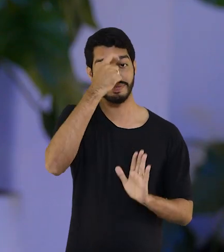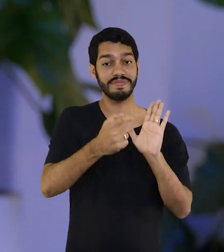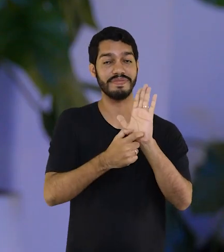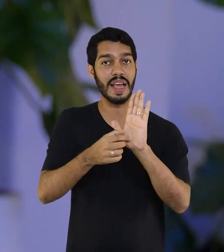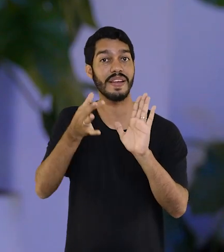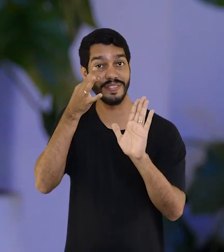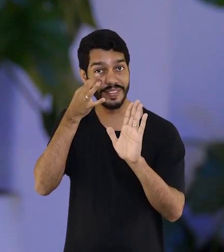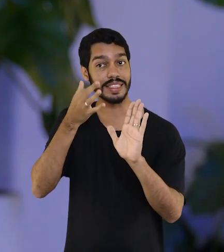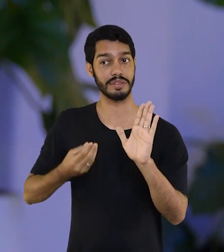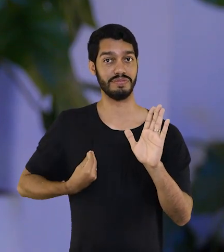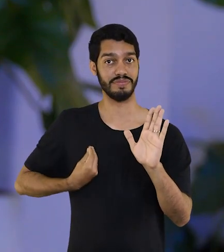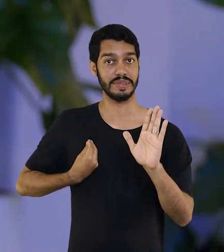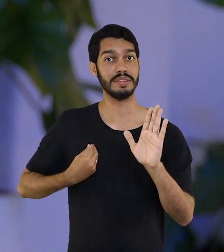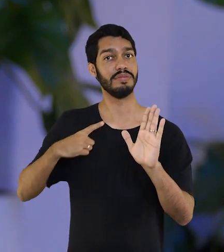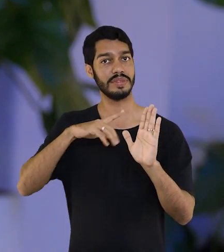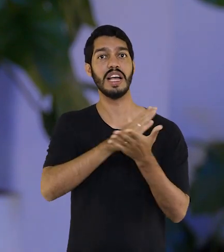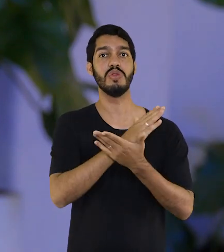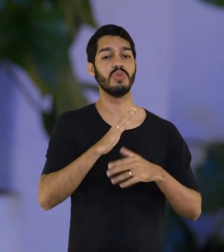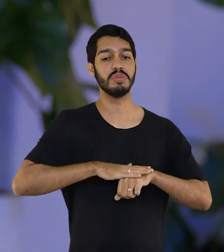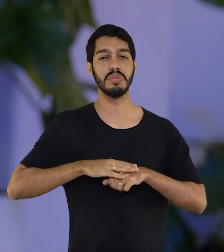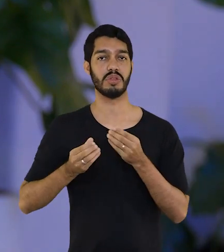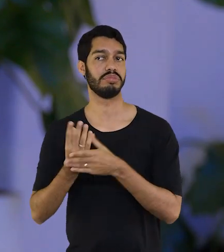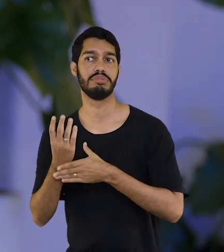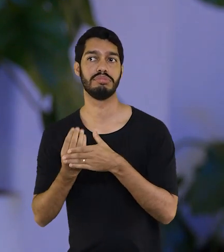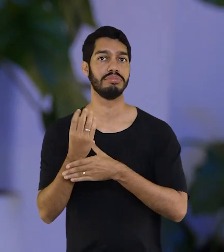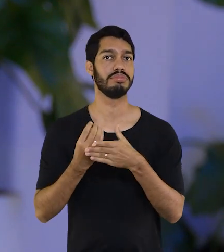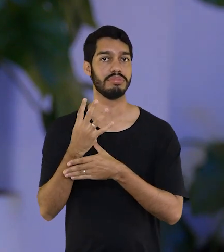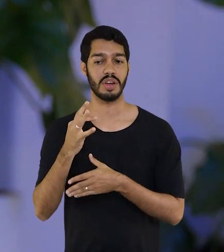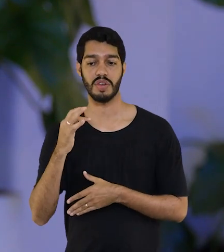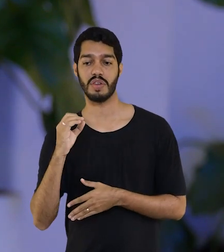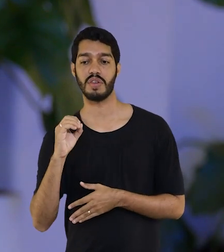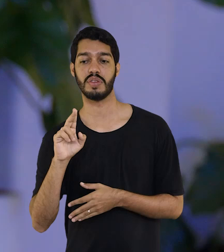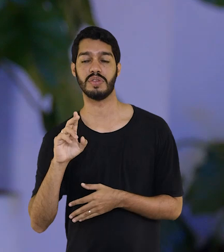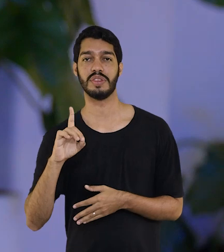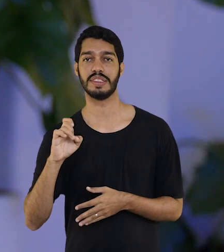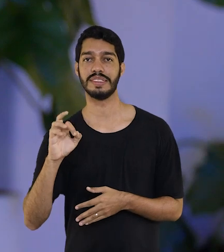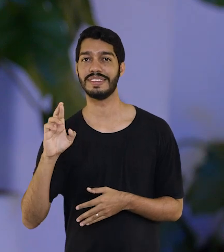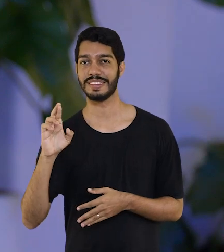inteligência artificial física. A gente tem founders que estão buscando